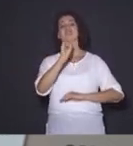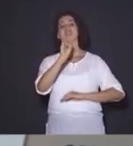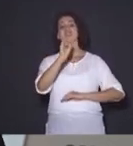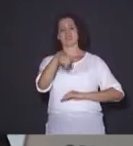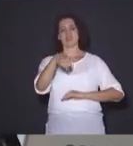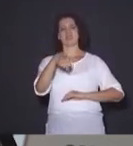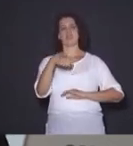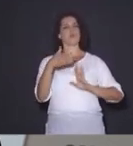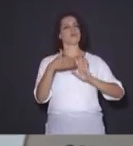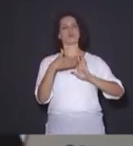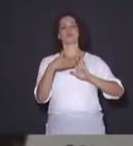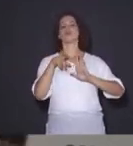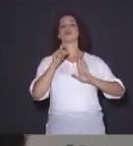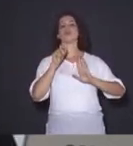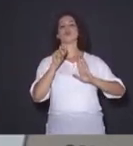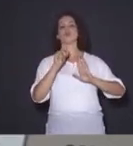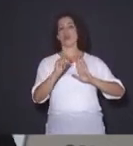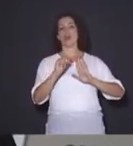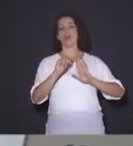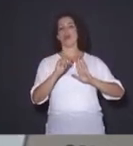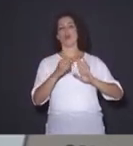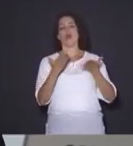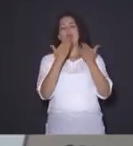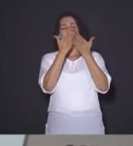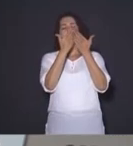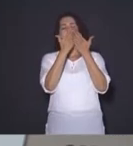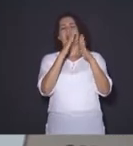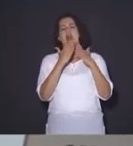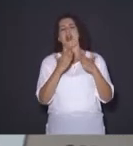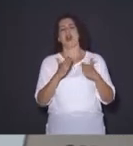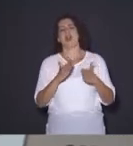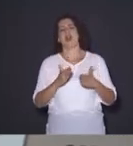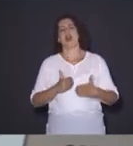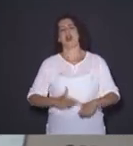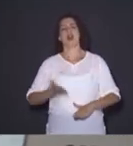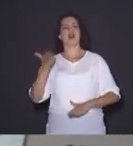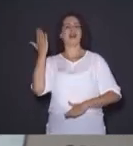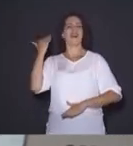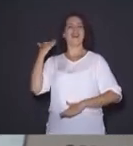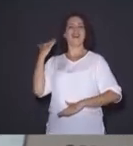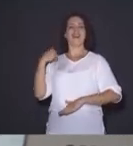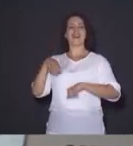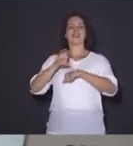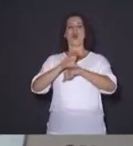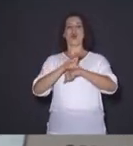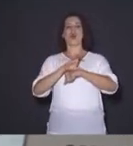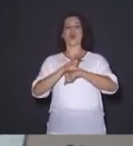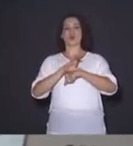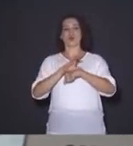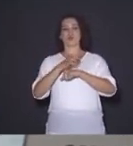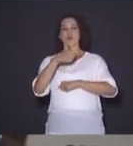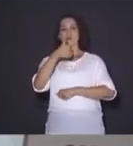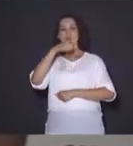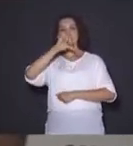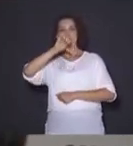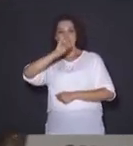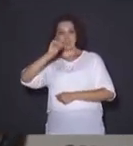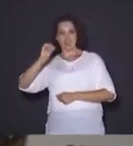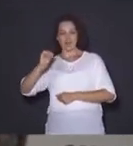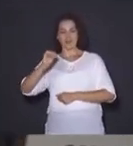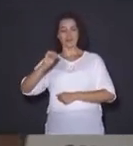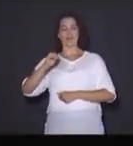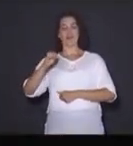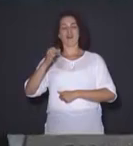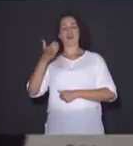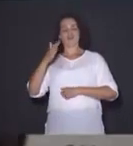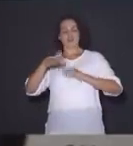específico que é um projeto de desmonte de tudo o que foi construído desde a constituição de 88 né é trago aqui um exemplo